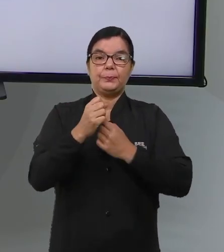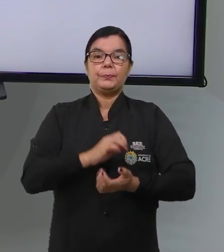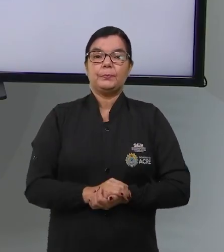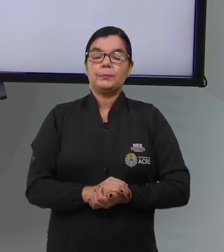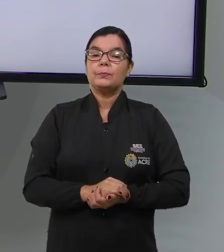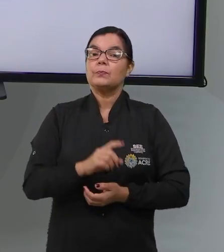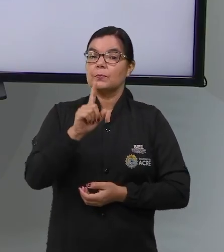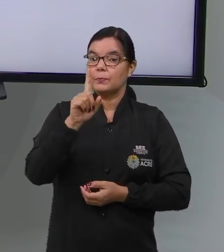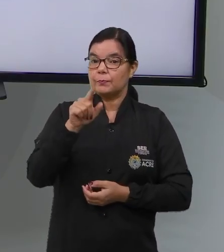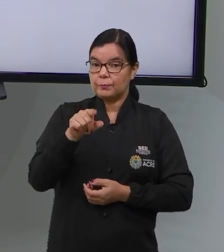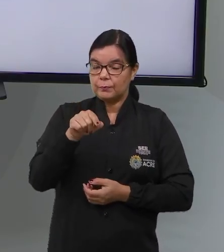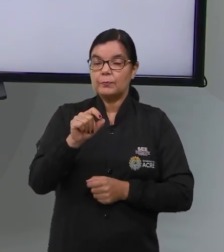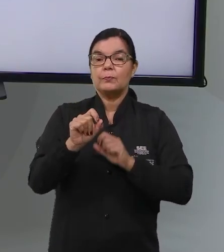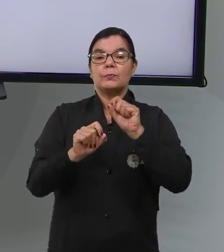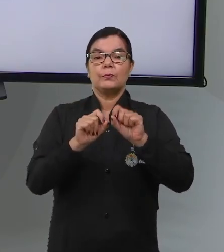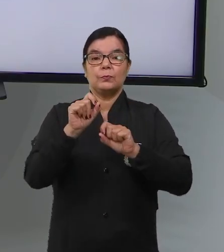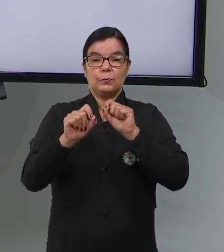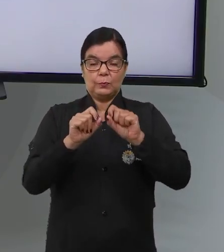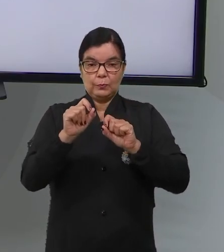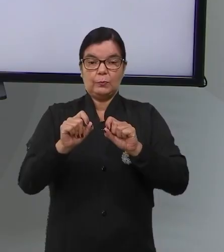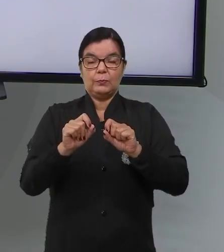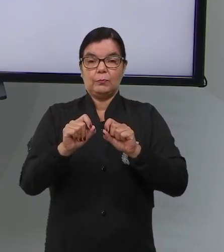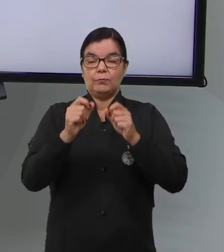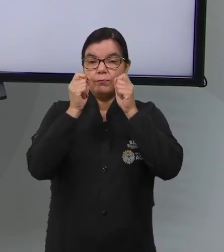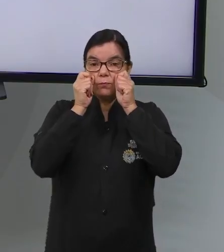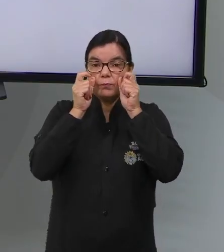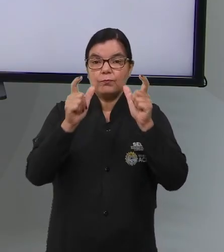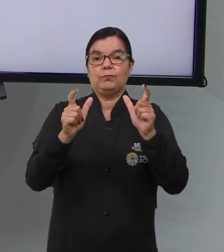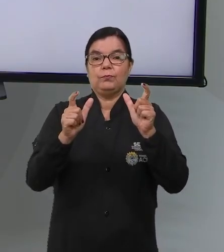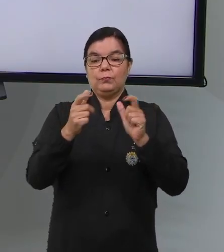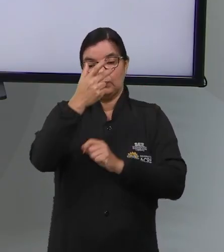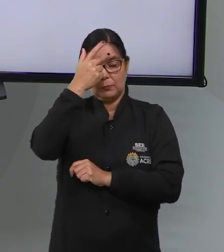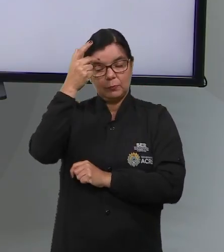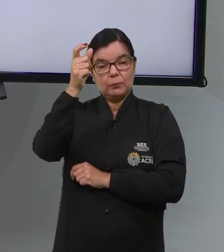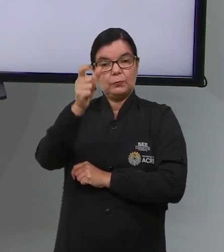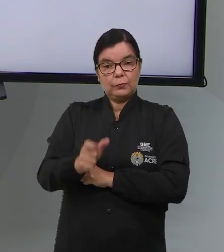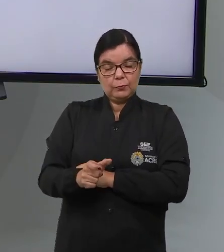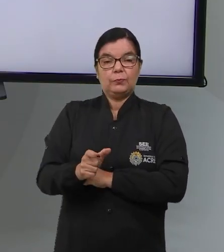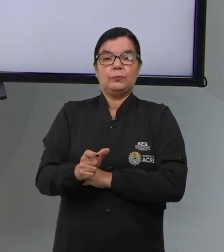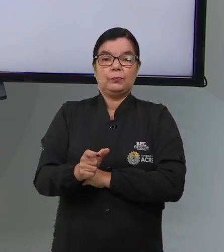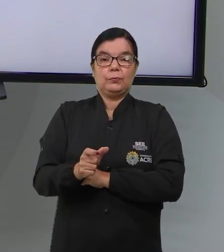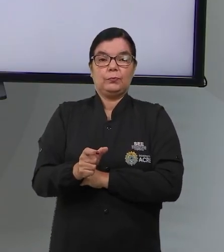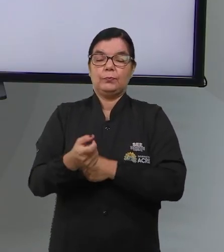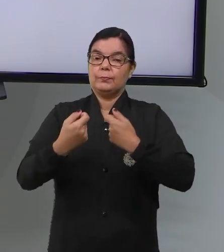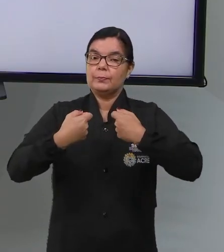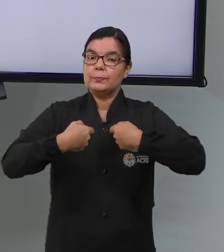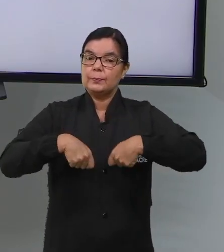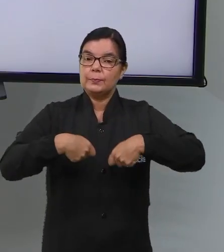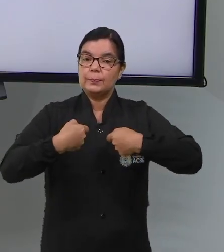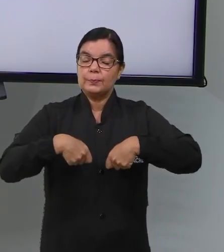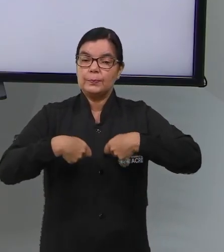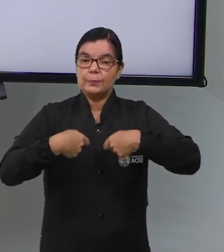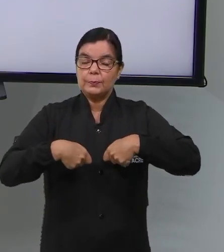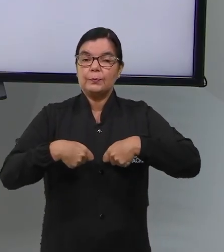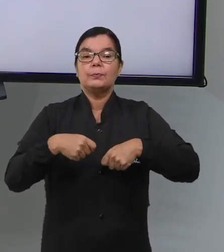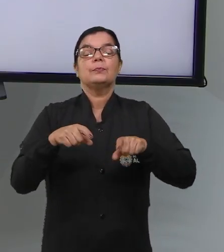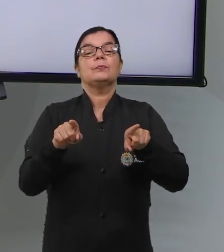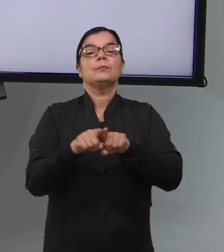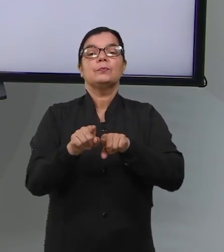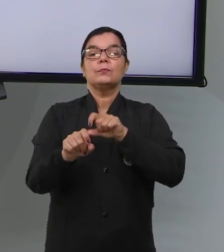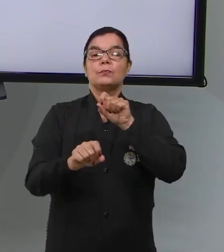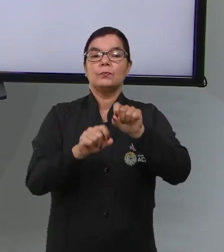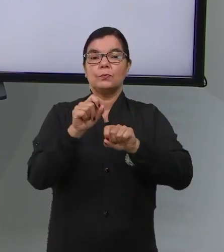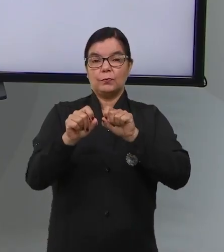É isso que faz com que desperte no indivíduo a necessidade de que ele